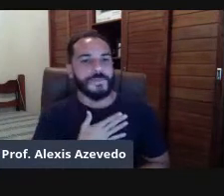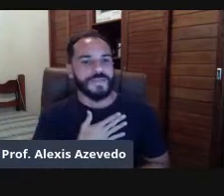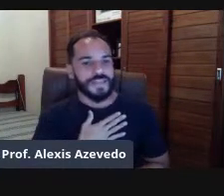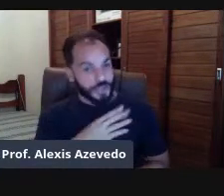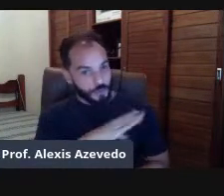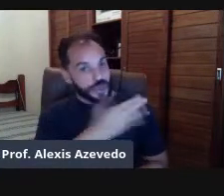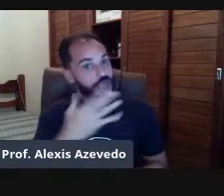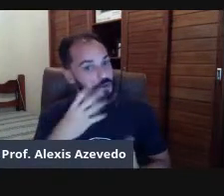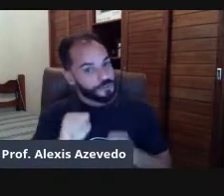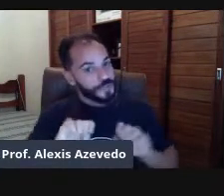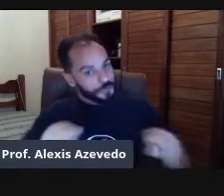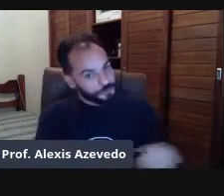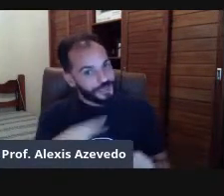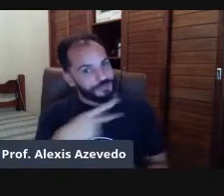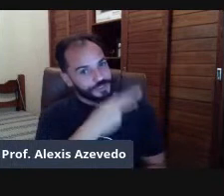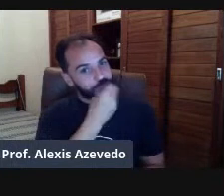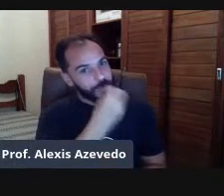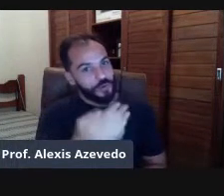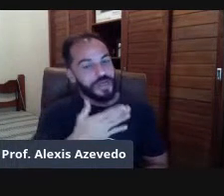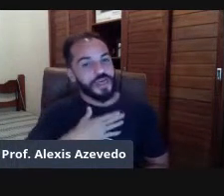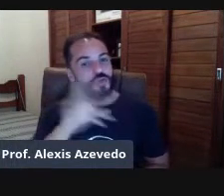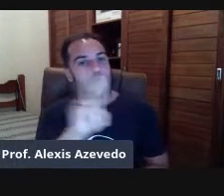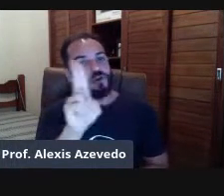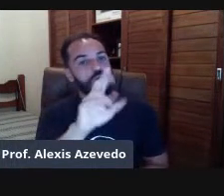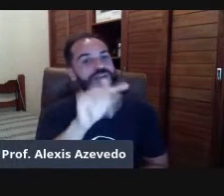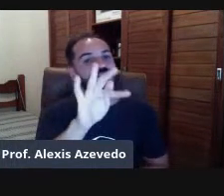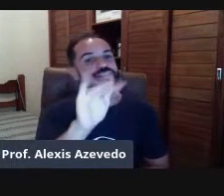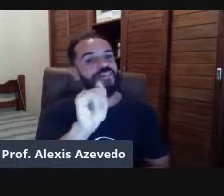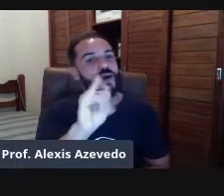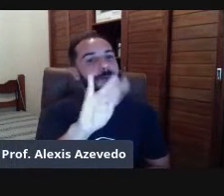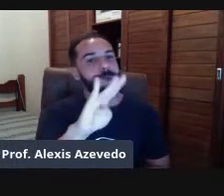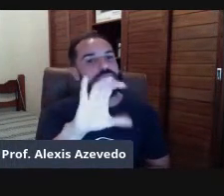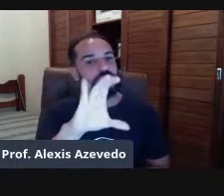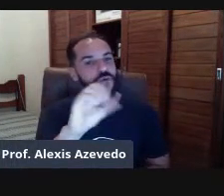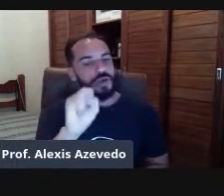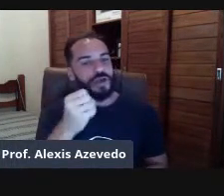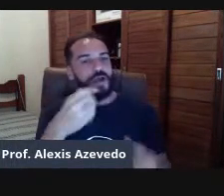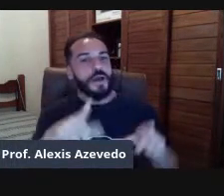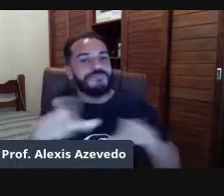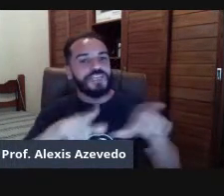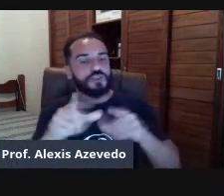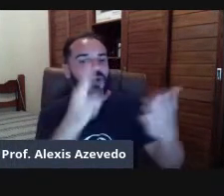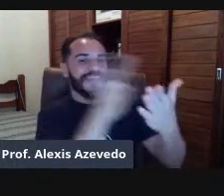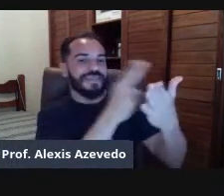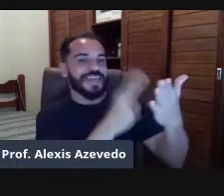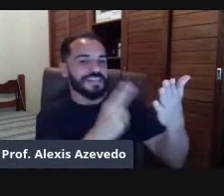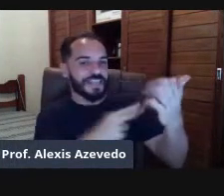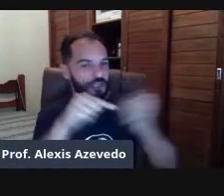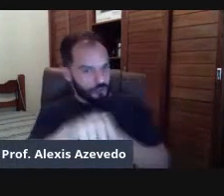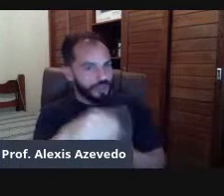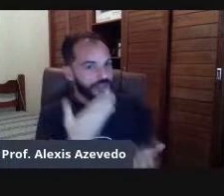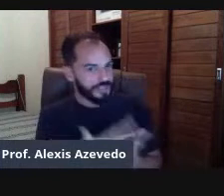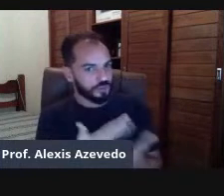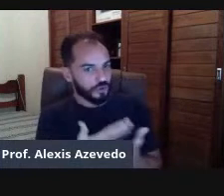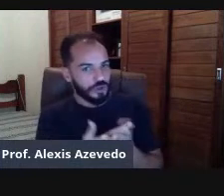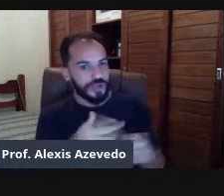Espero que estejam bem. Eu sou a Fabíola, professora de desenho aqui da escola,